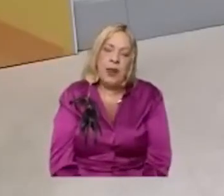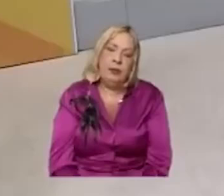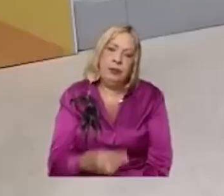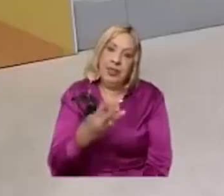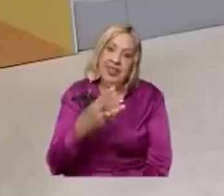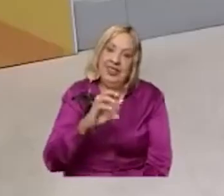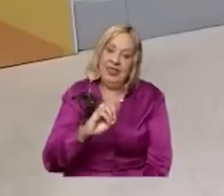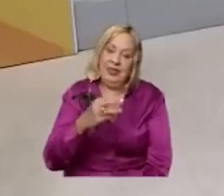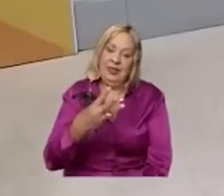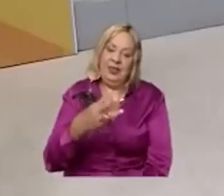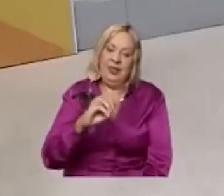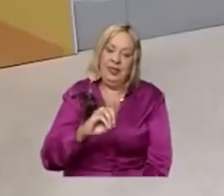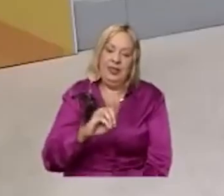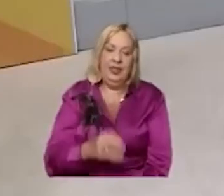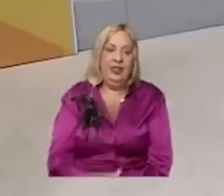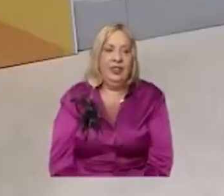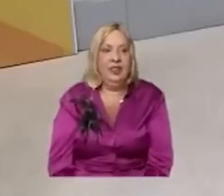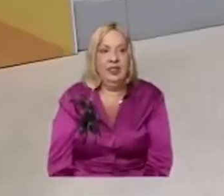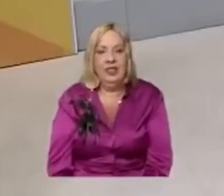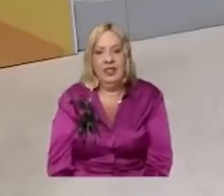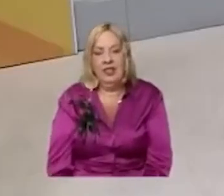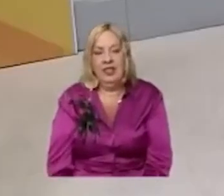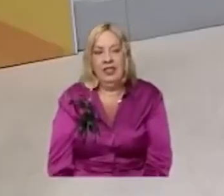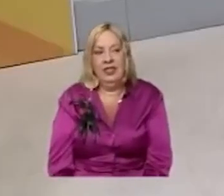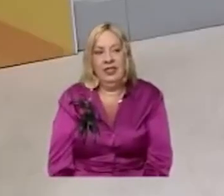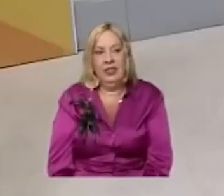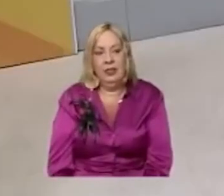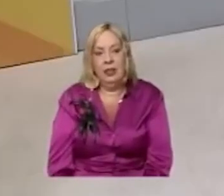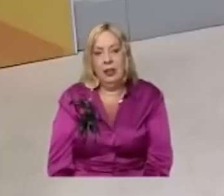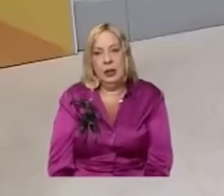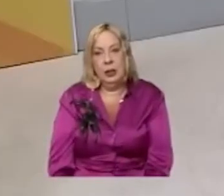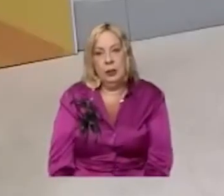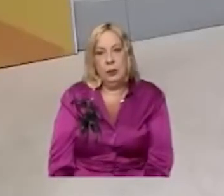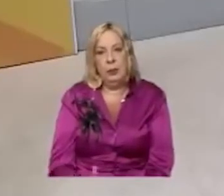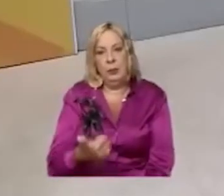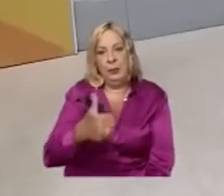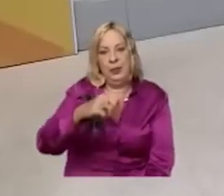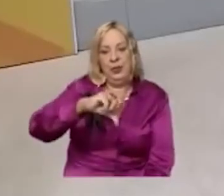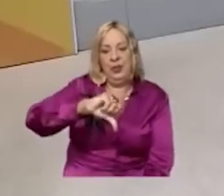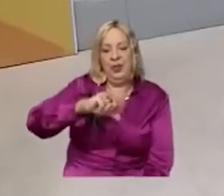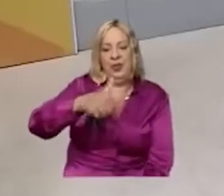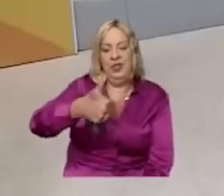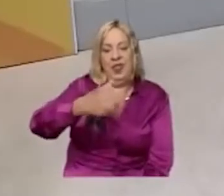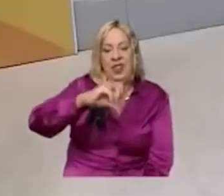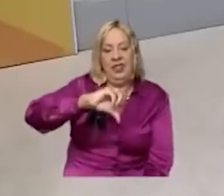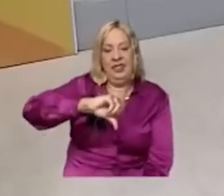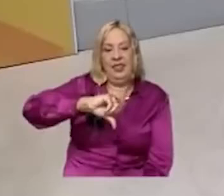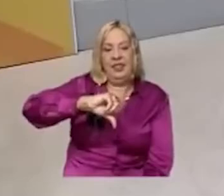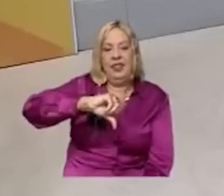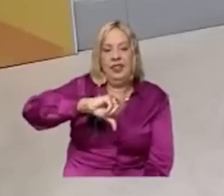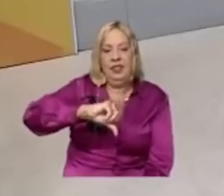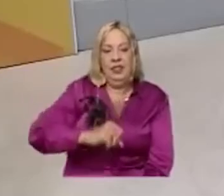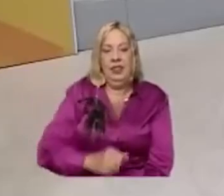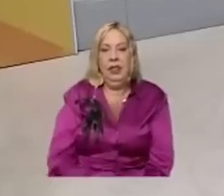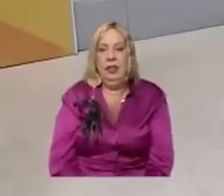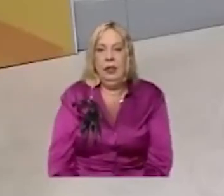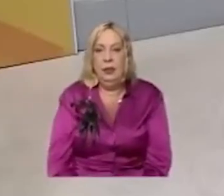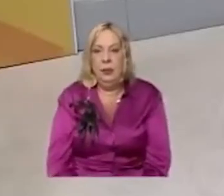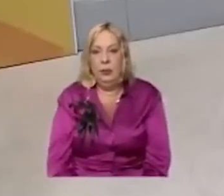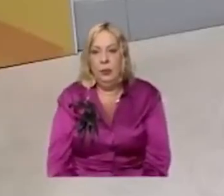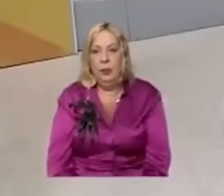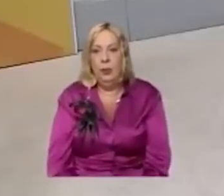Bola de número 30. Compadre, comadre. 19 saiu agora. 19,